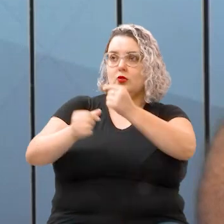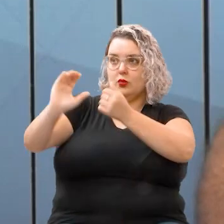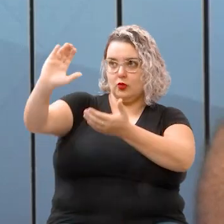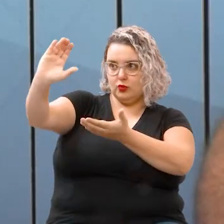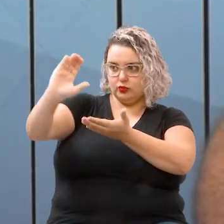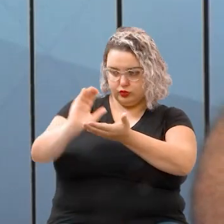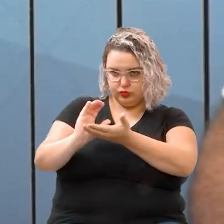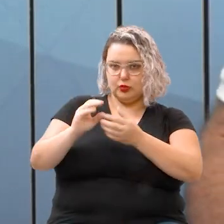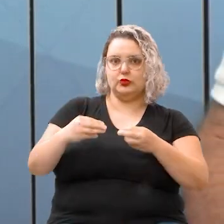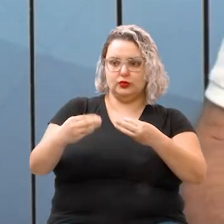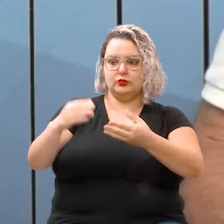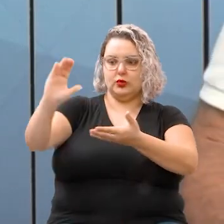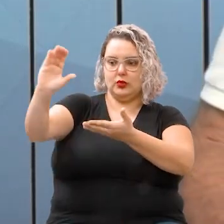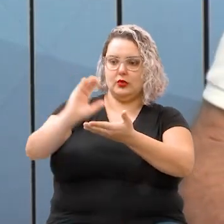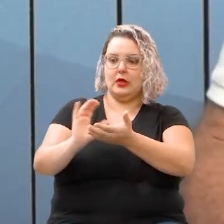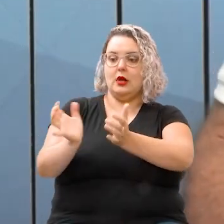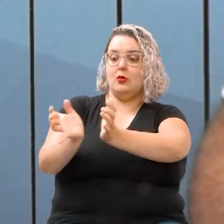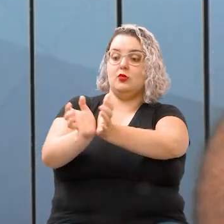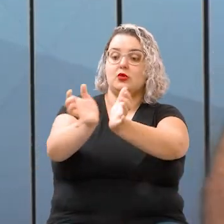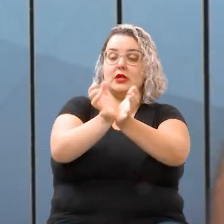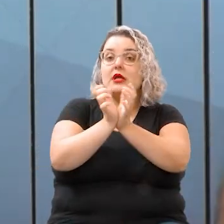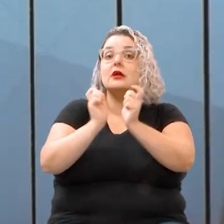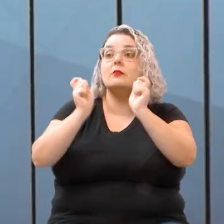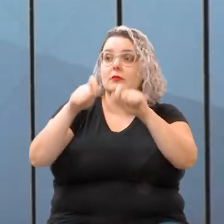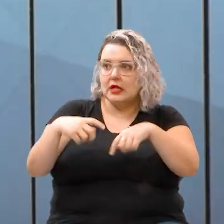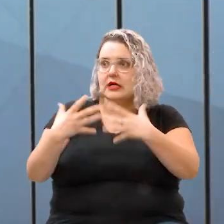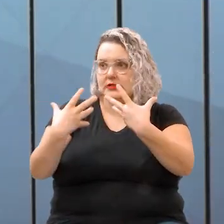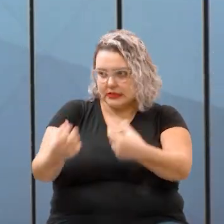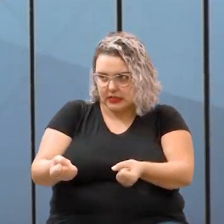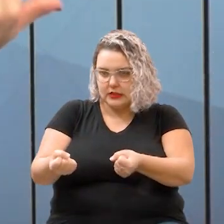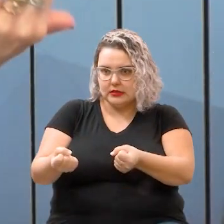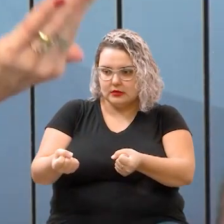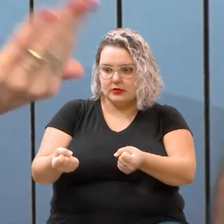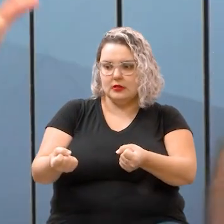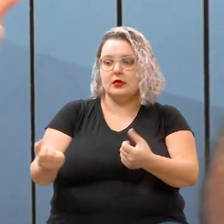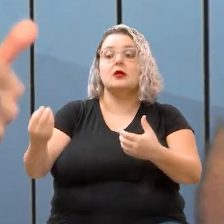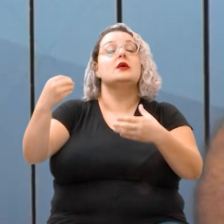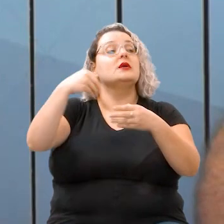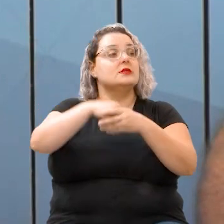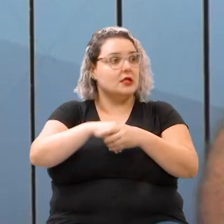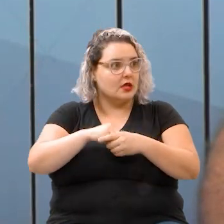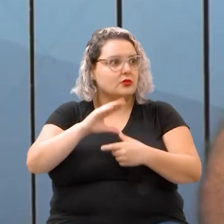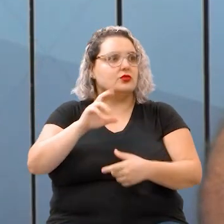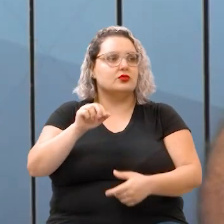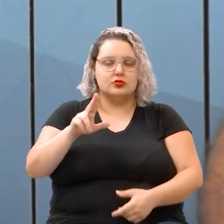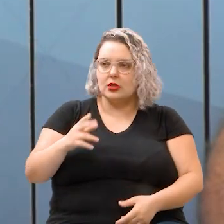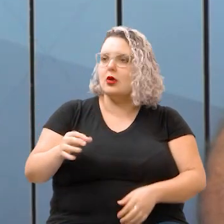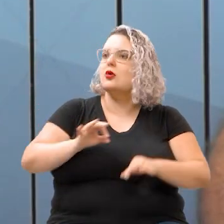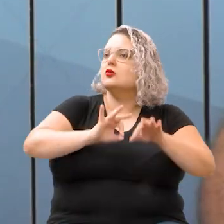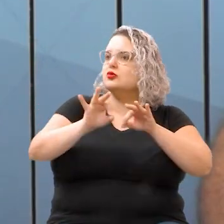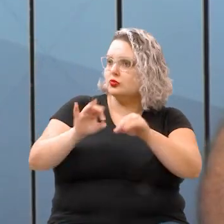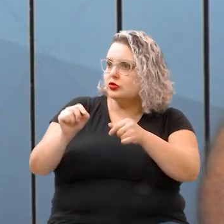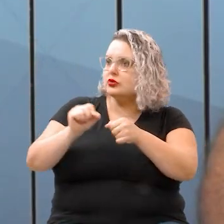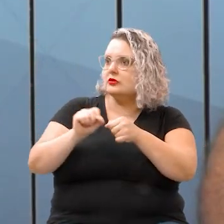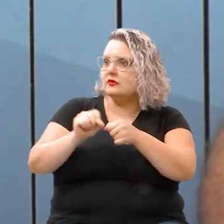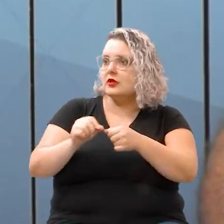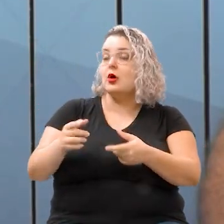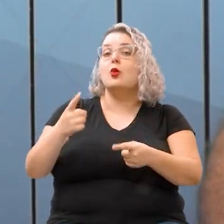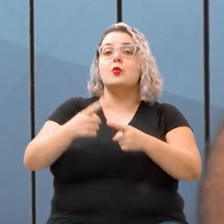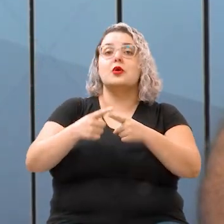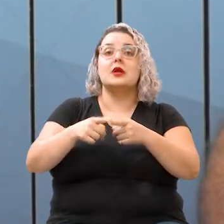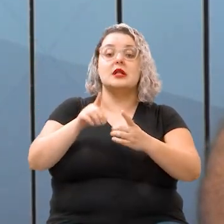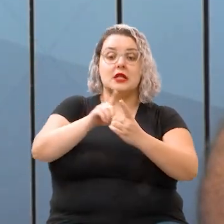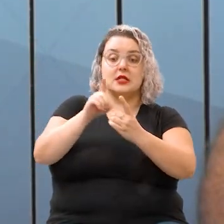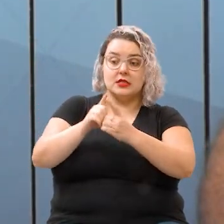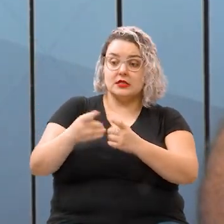por parte do Ministério é por equipe homologada. Né? Então, e dentro do CEL também os procedimentos que a gente faz, porque na atenção básica